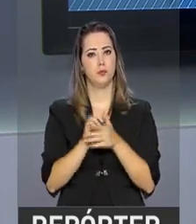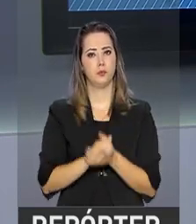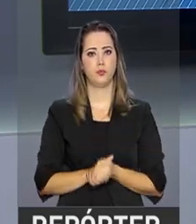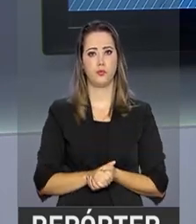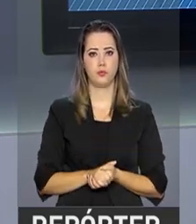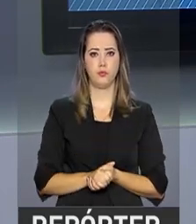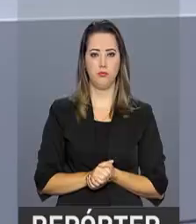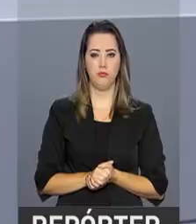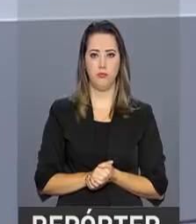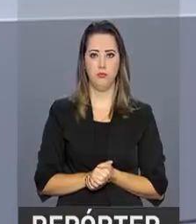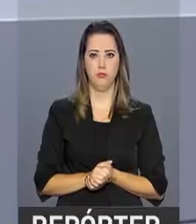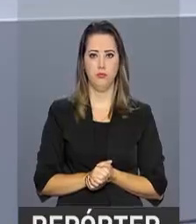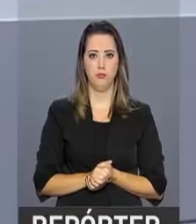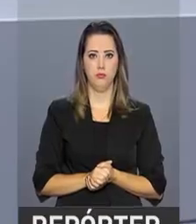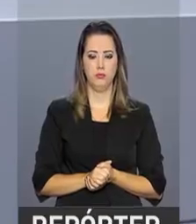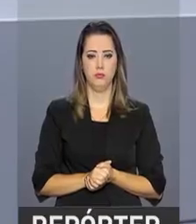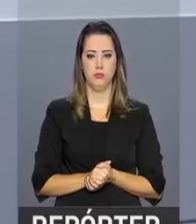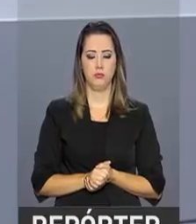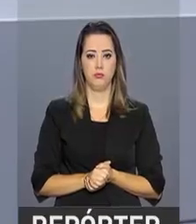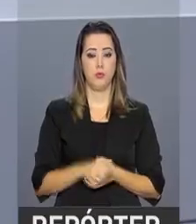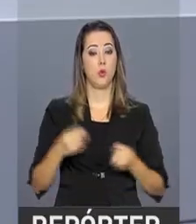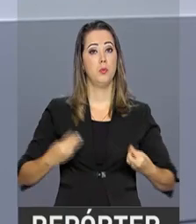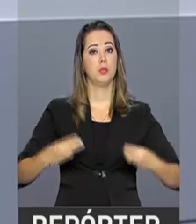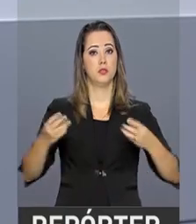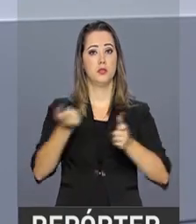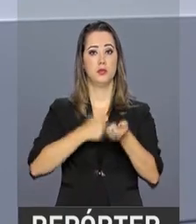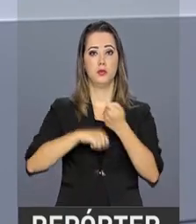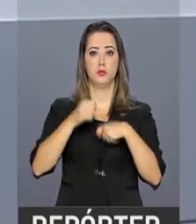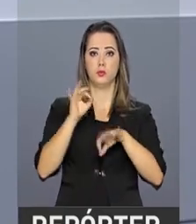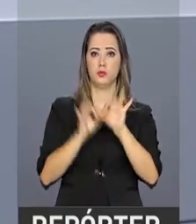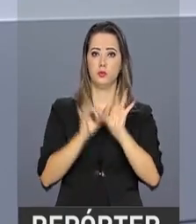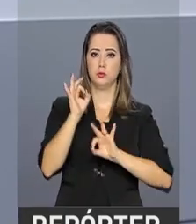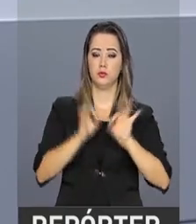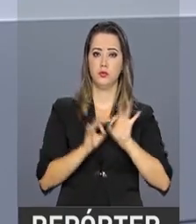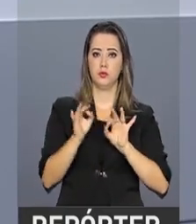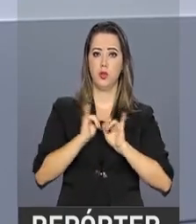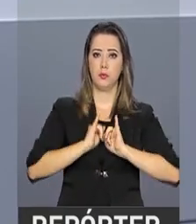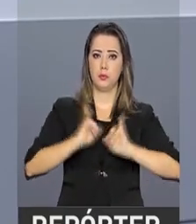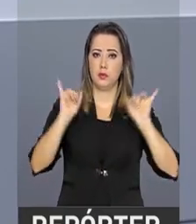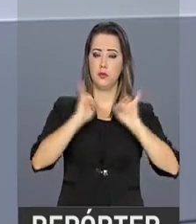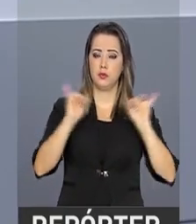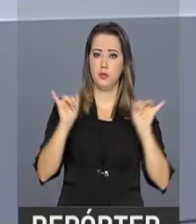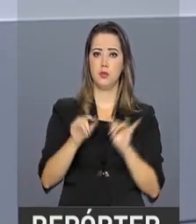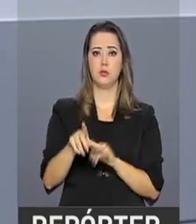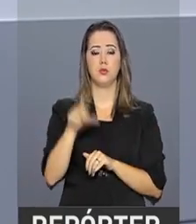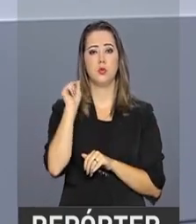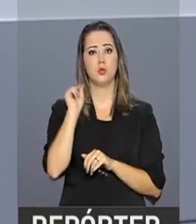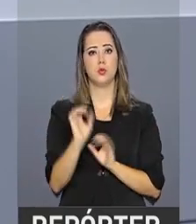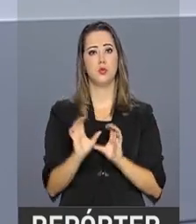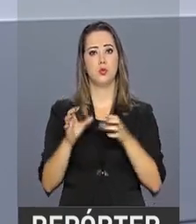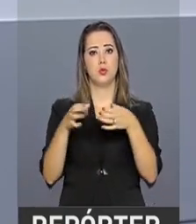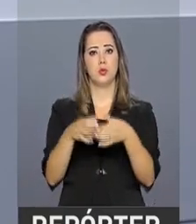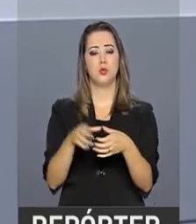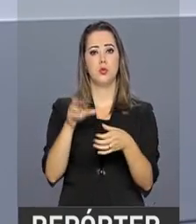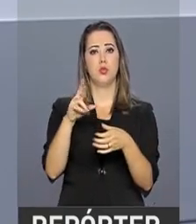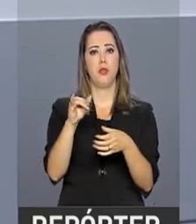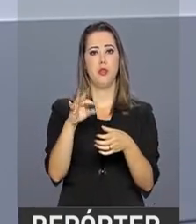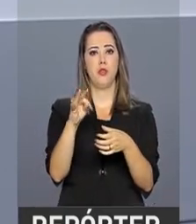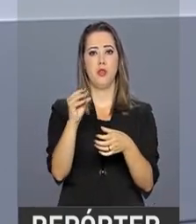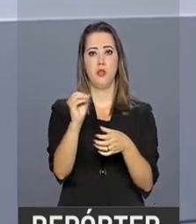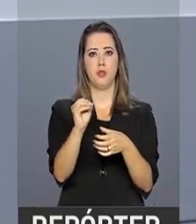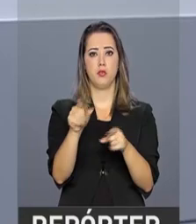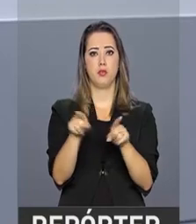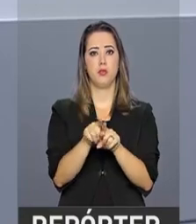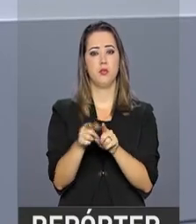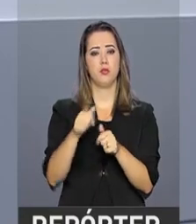operações os ministérios da fazenda e do planejamento se manifestaram sobre a decisão da agência de risco standard amp